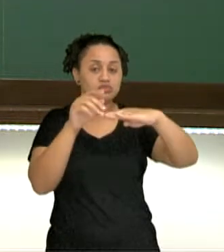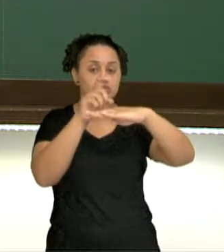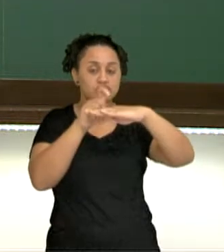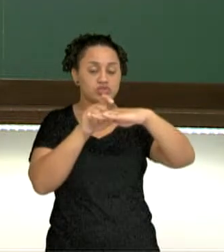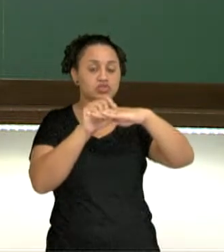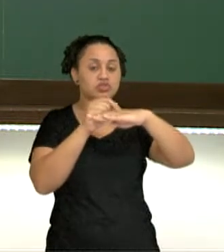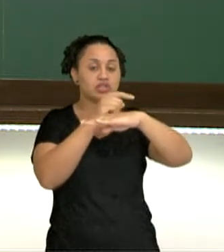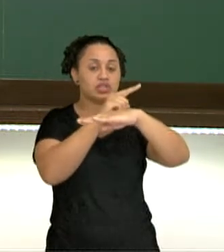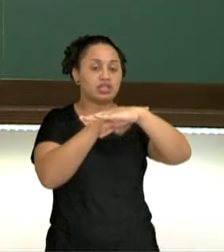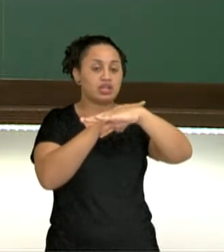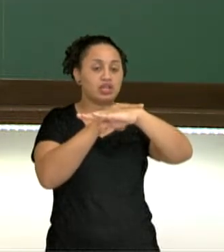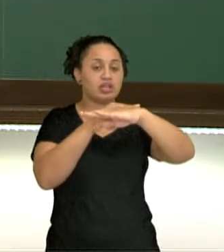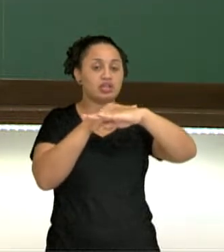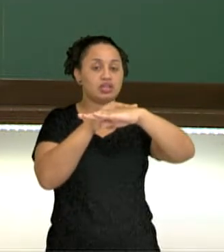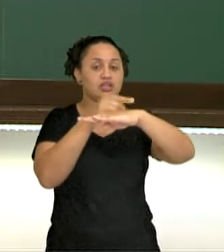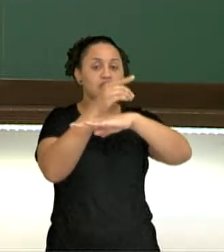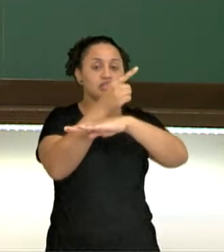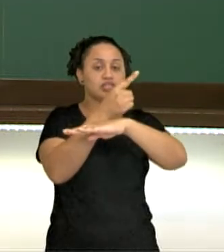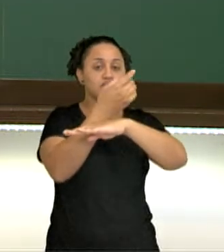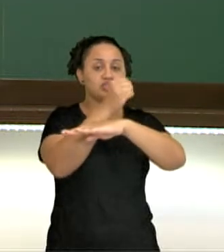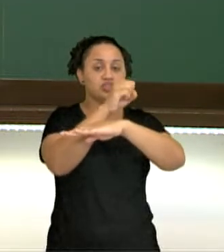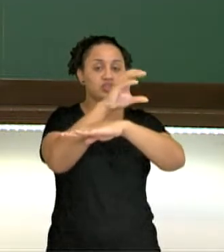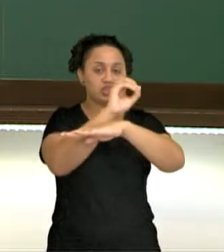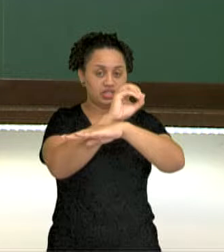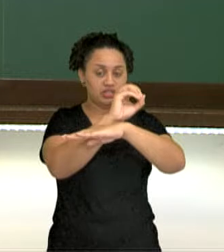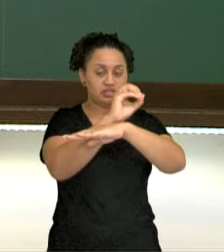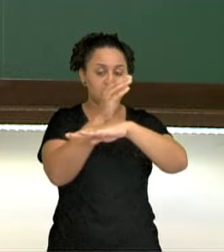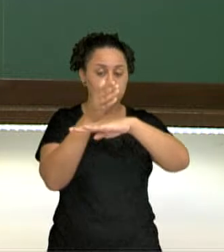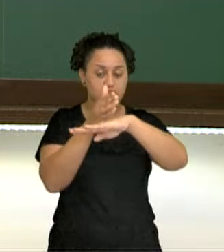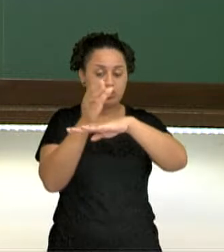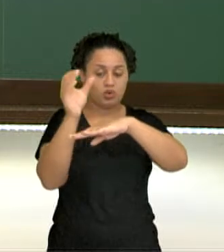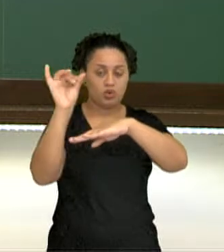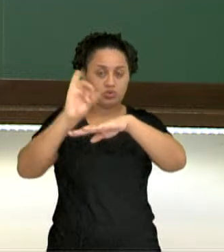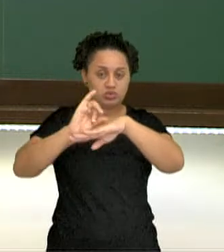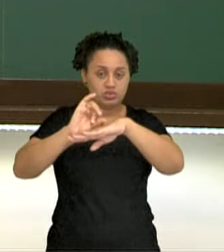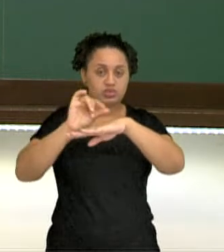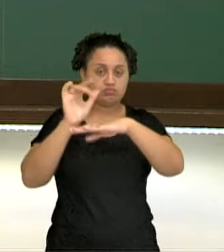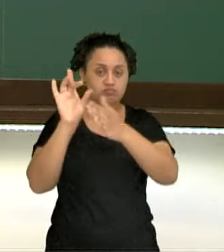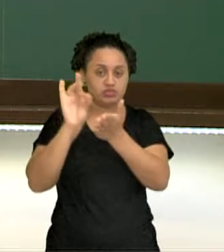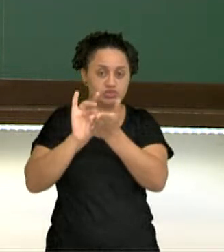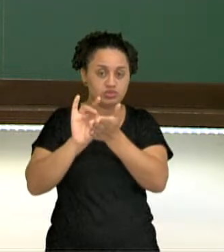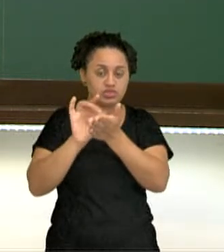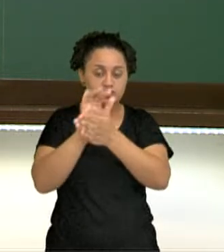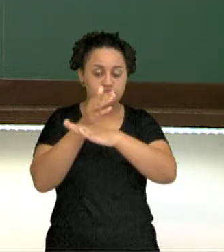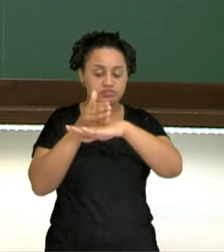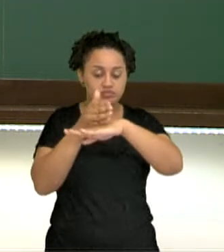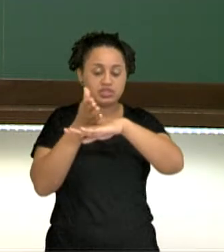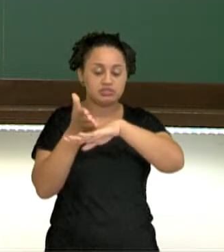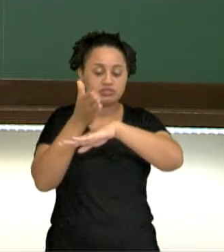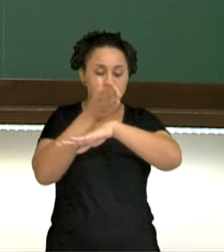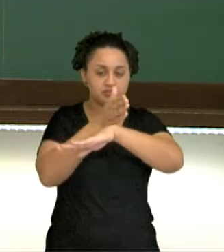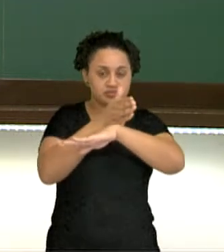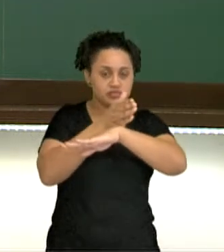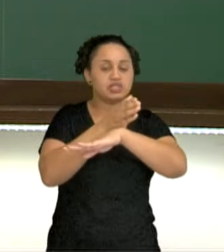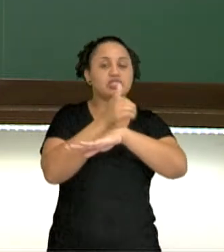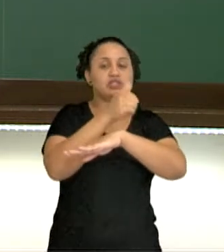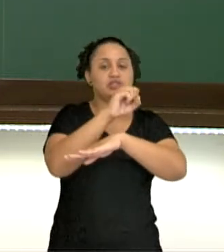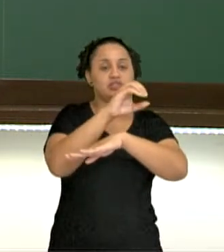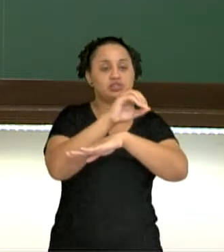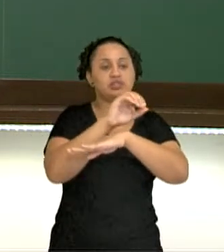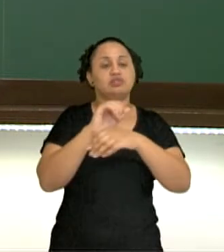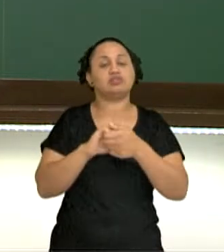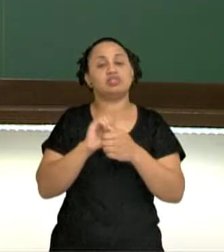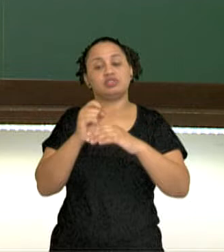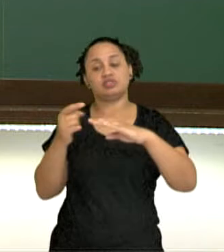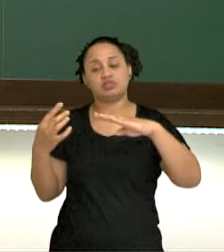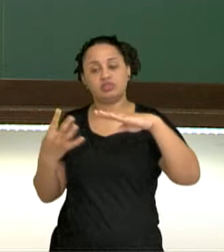180 graus. Ele está à esquerda da origem do plano cartesiano. Se eu tiver com ângulos no quarto quadrante,